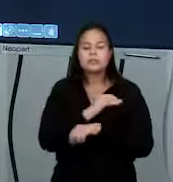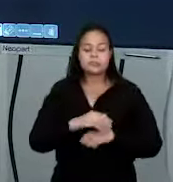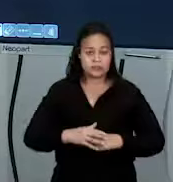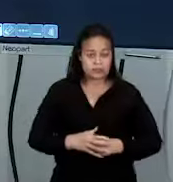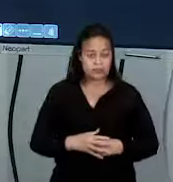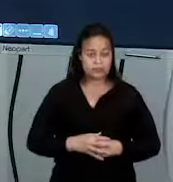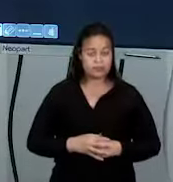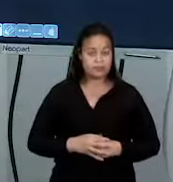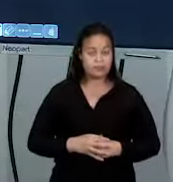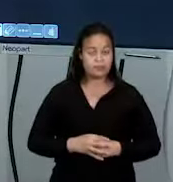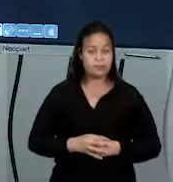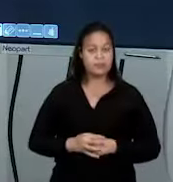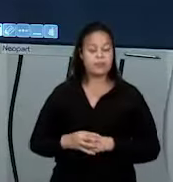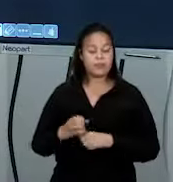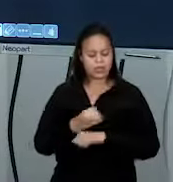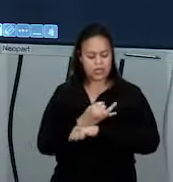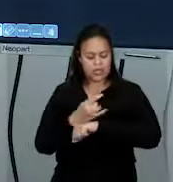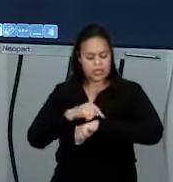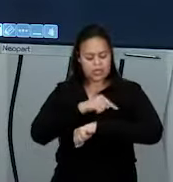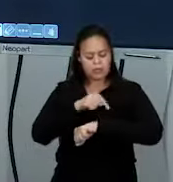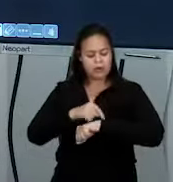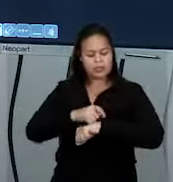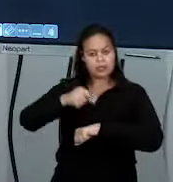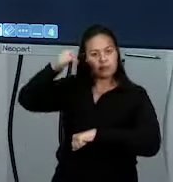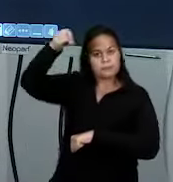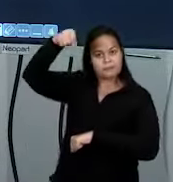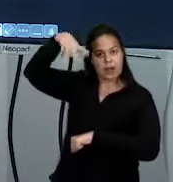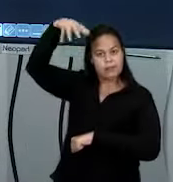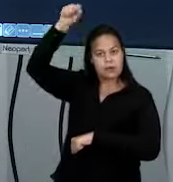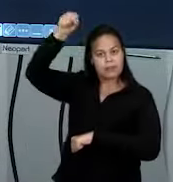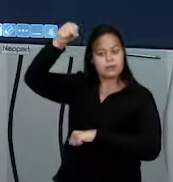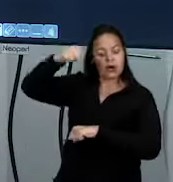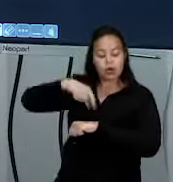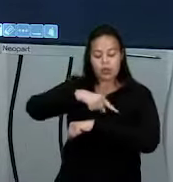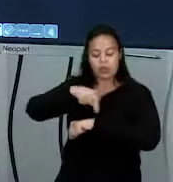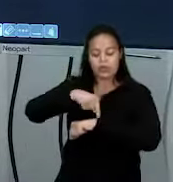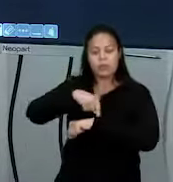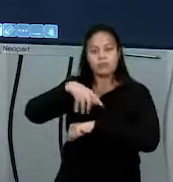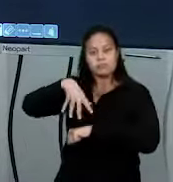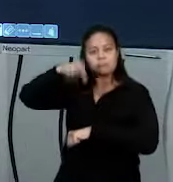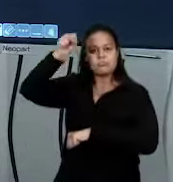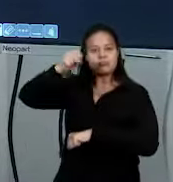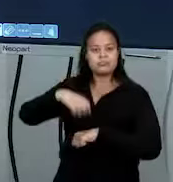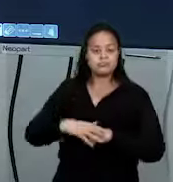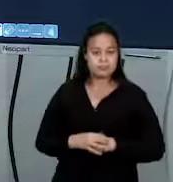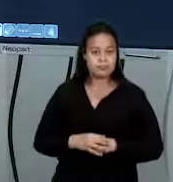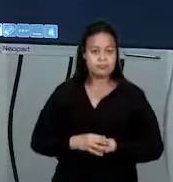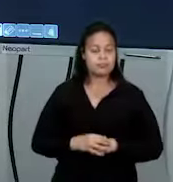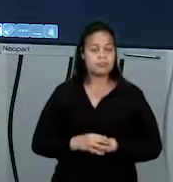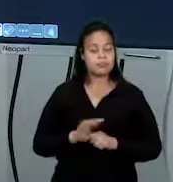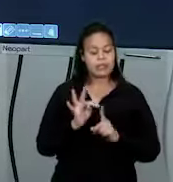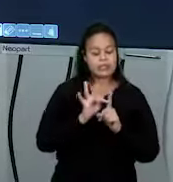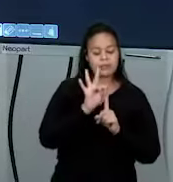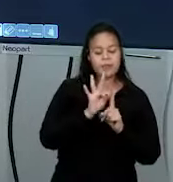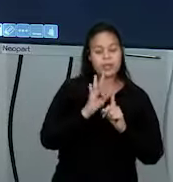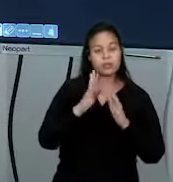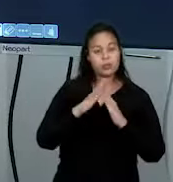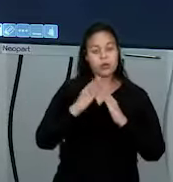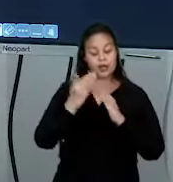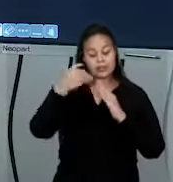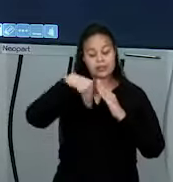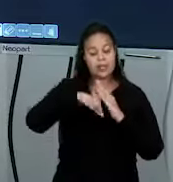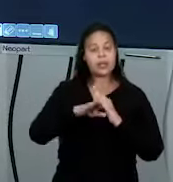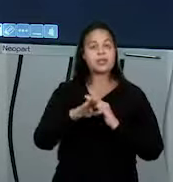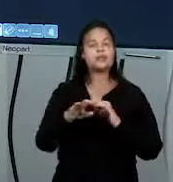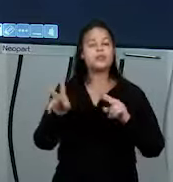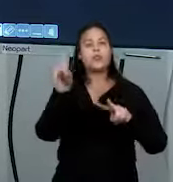Instale temporizadores e sensores, se for possível. Cuide da temperatura interna da sua casa, deixe